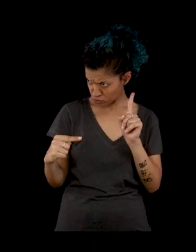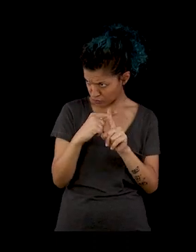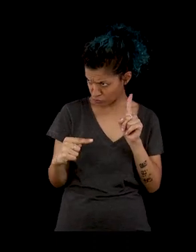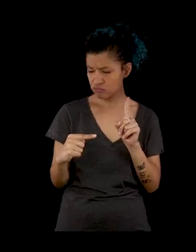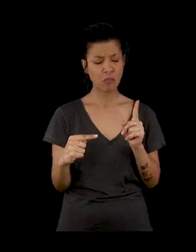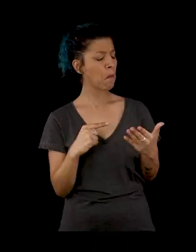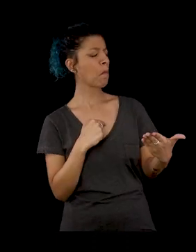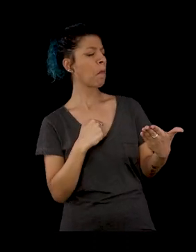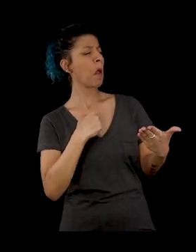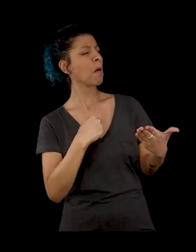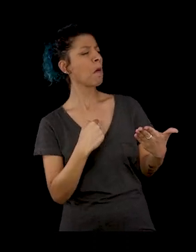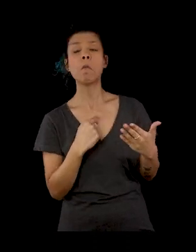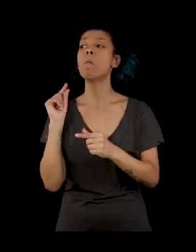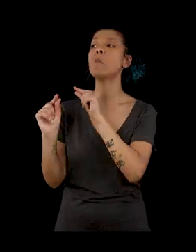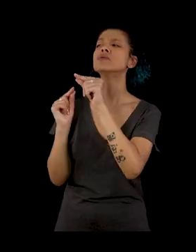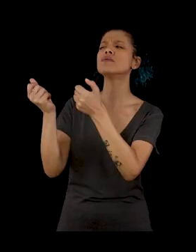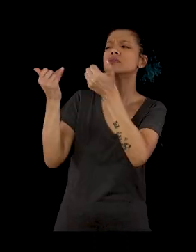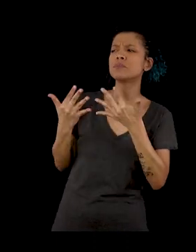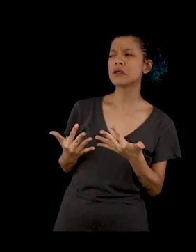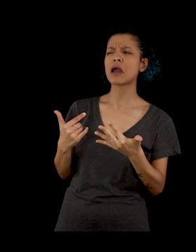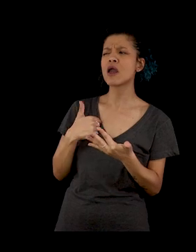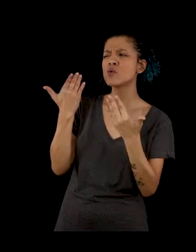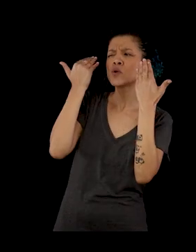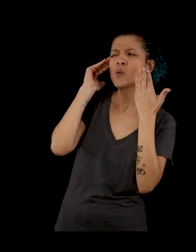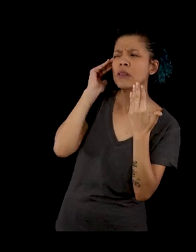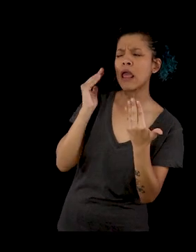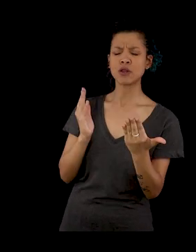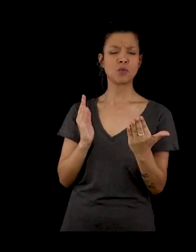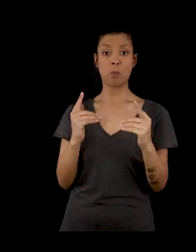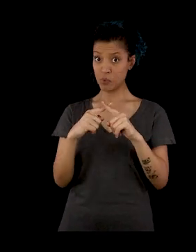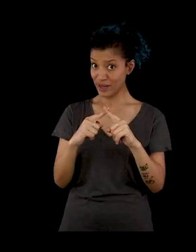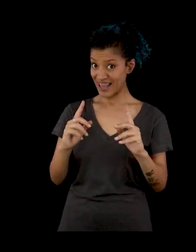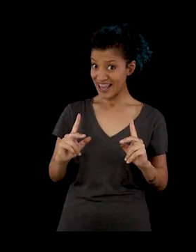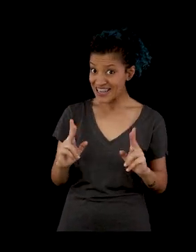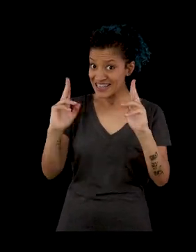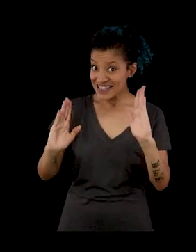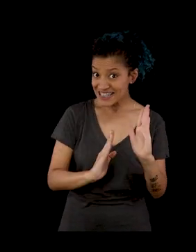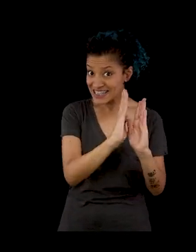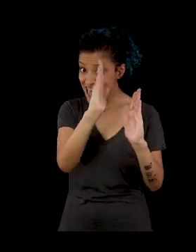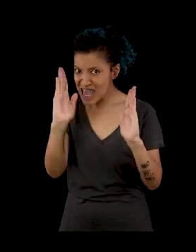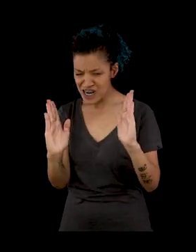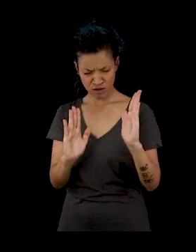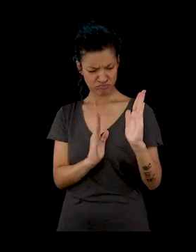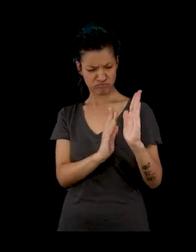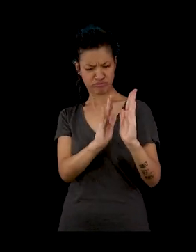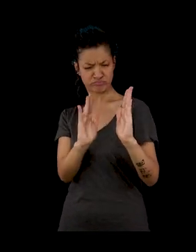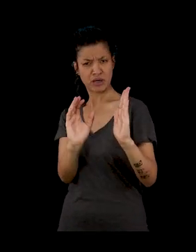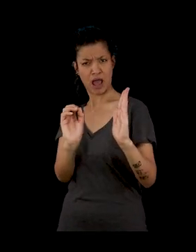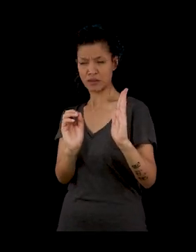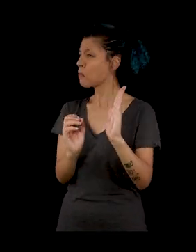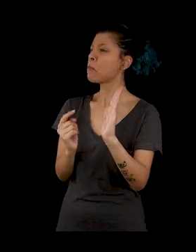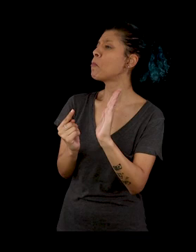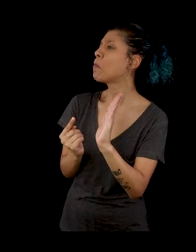quê, porque eu não entendo. Porque na cena, não é uma cena que não tem nada. Ele deu uma risadinha assim. Aí